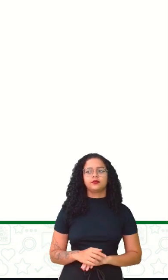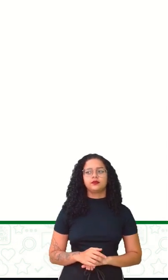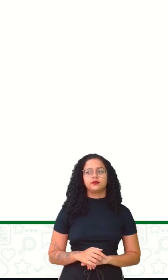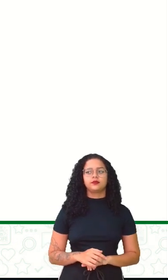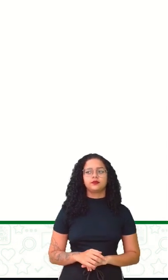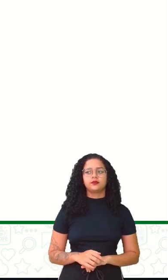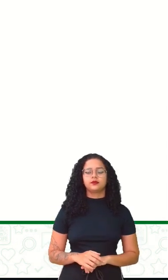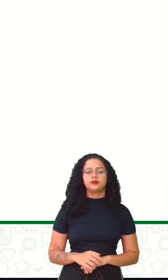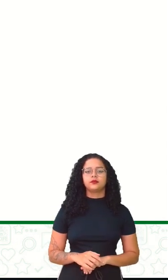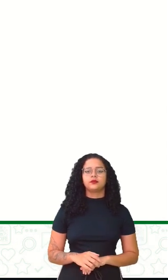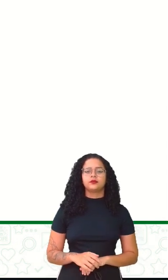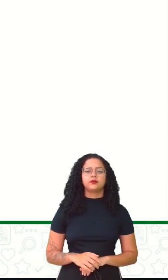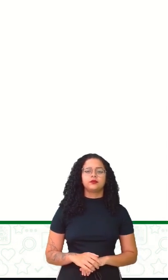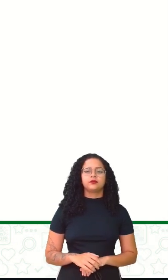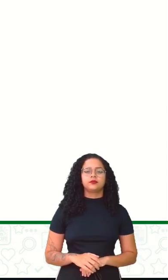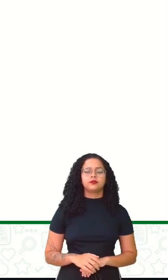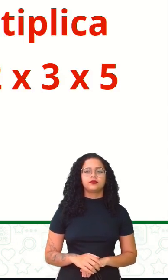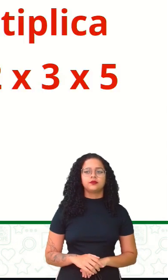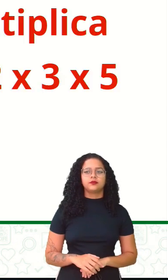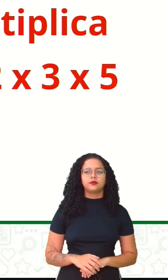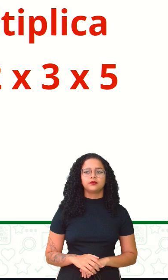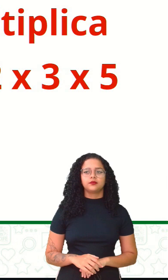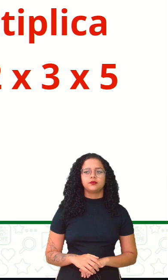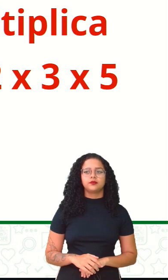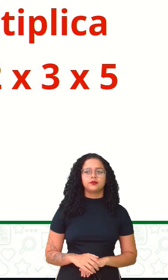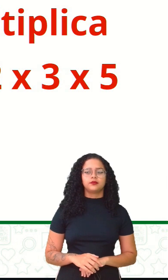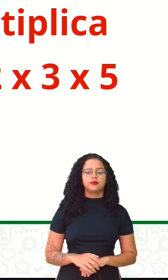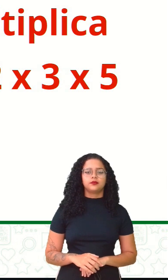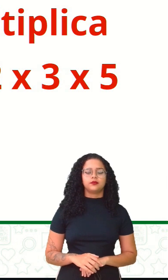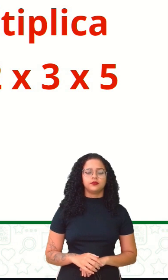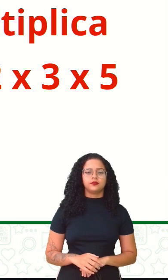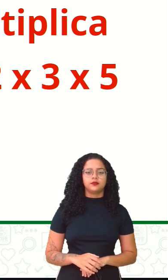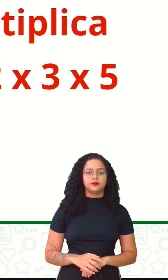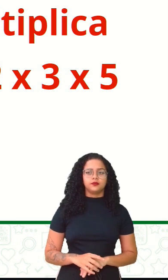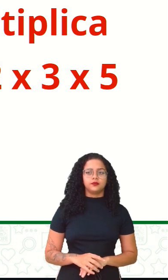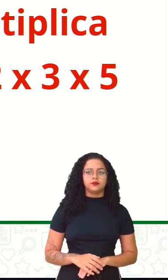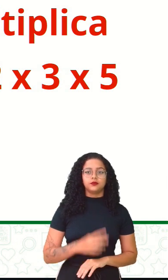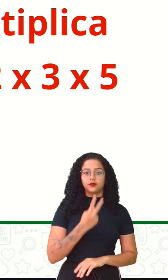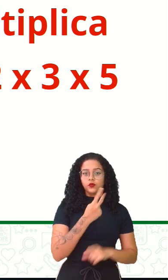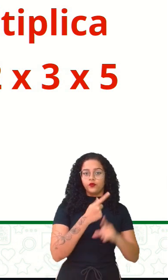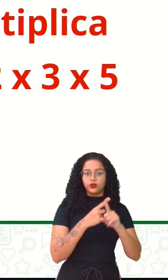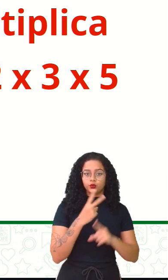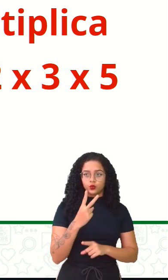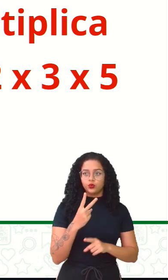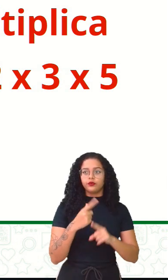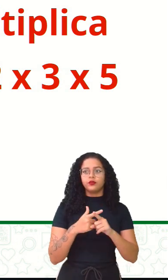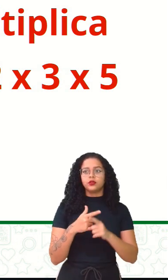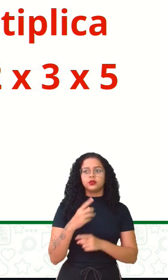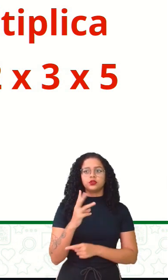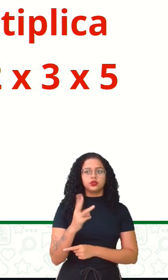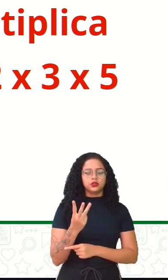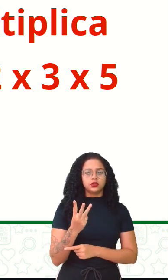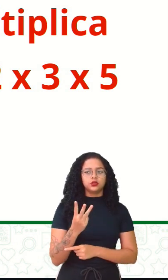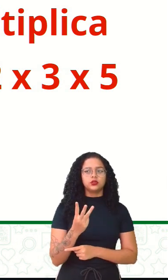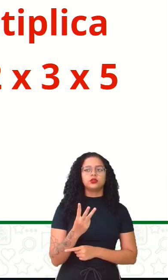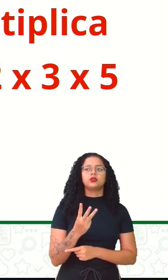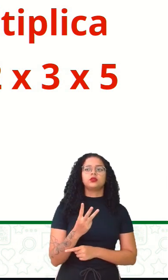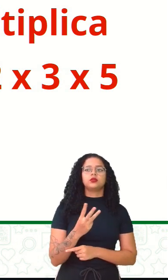e 5. Tanto faz, a ordem não altera não. Então se eu multiplicar aí, ó, 2 vezes 2 vai dar